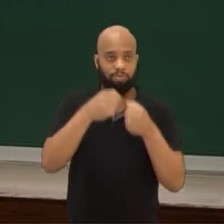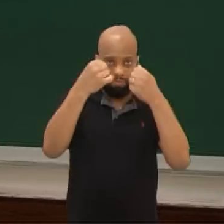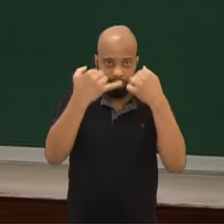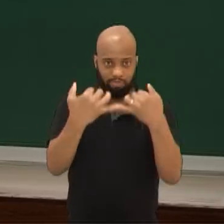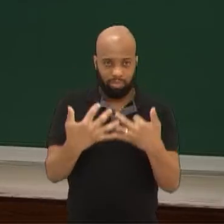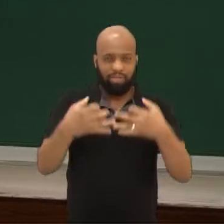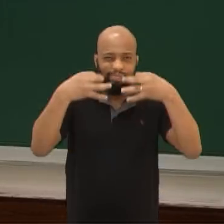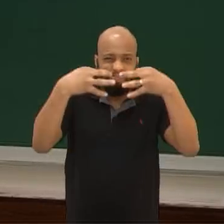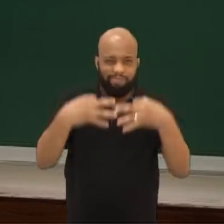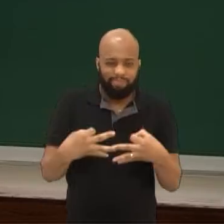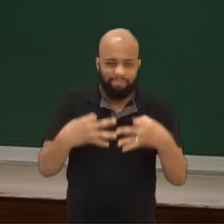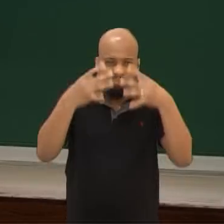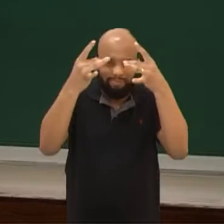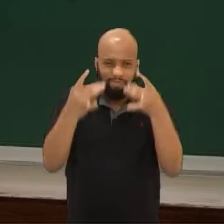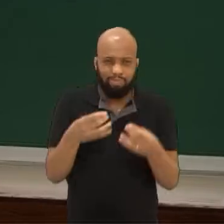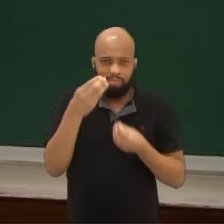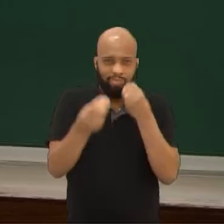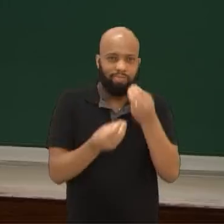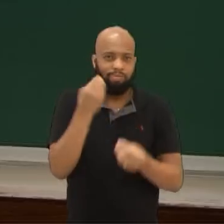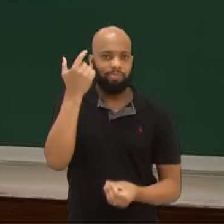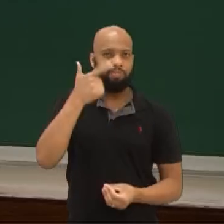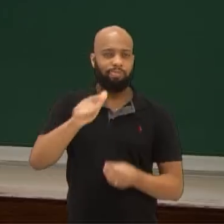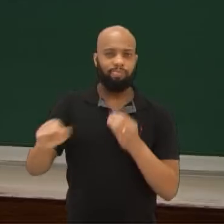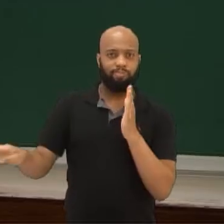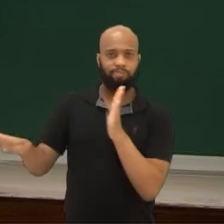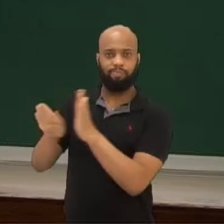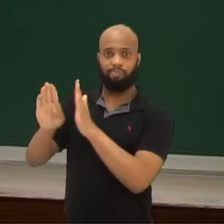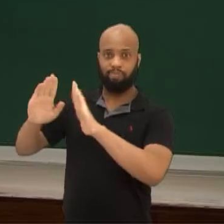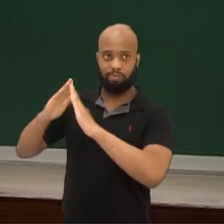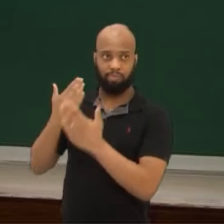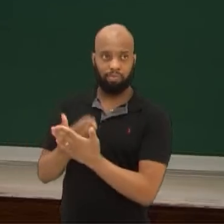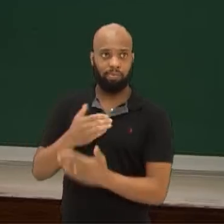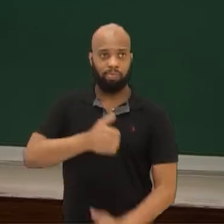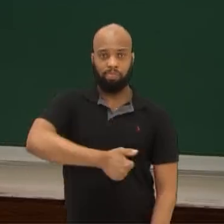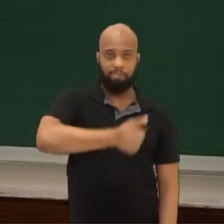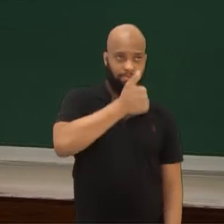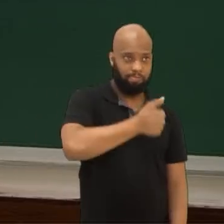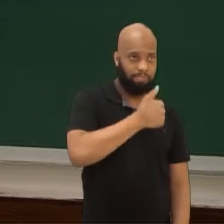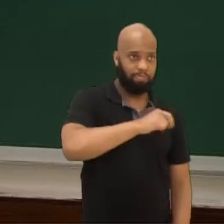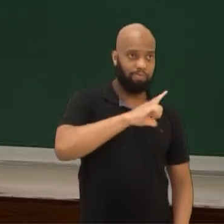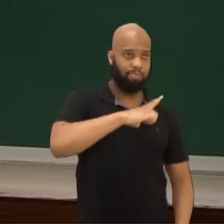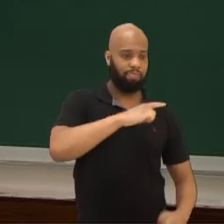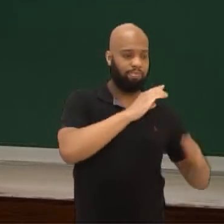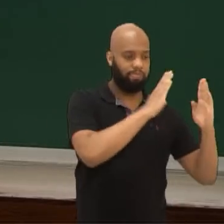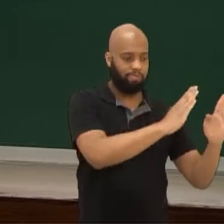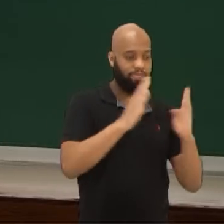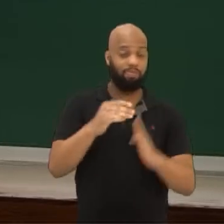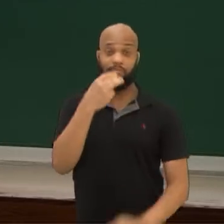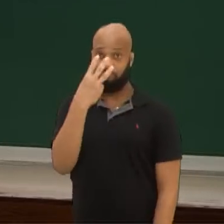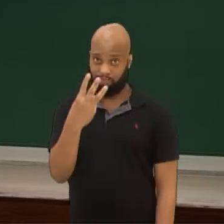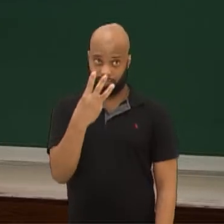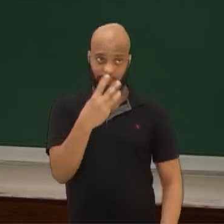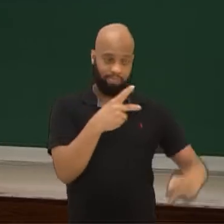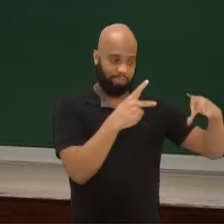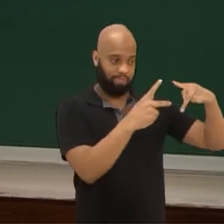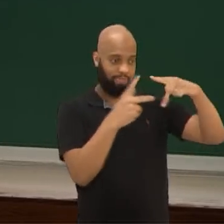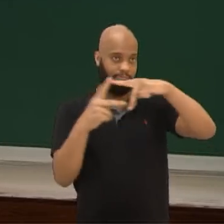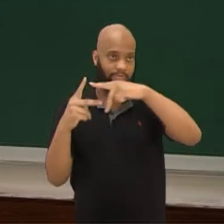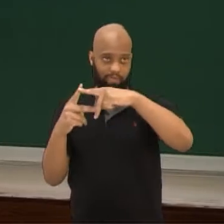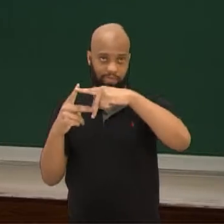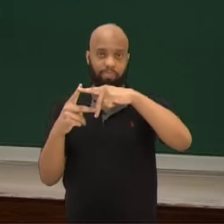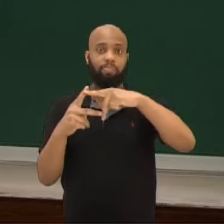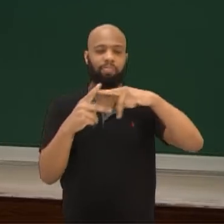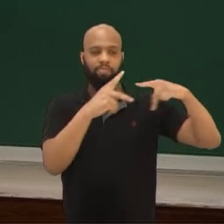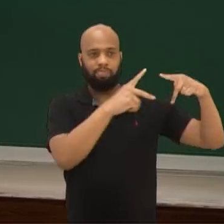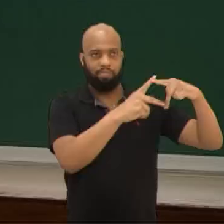explicar detalhadamente como pode percorrer esse caminho. Então, primeiro ele percorreu 3 casas para frente. 1, 2, 3, aqui,